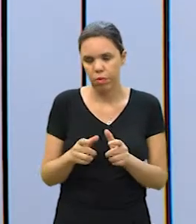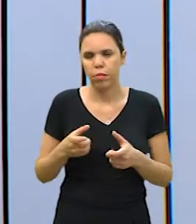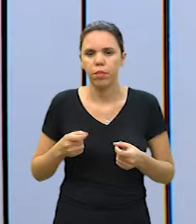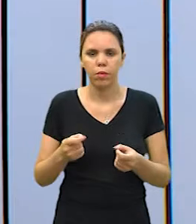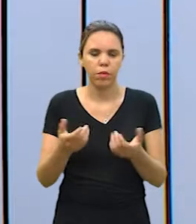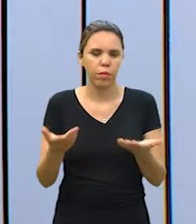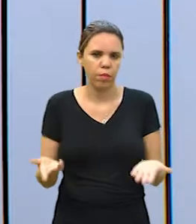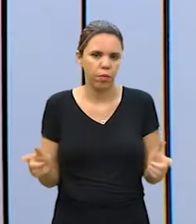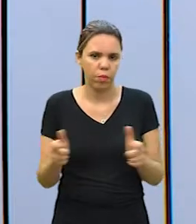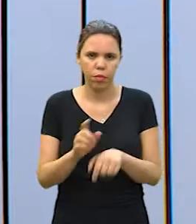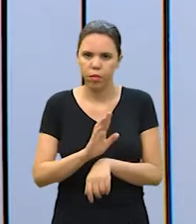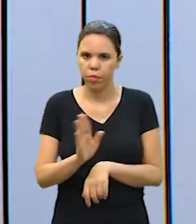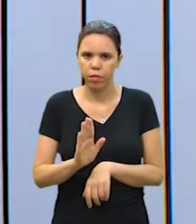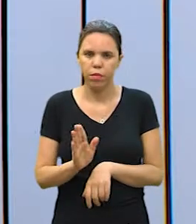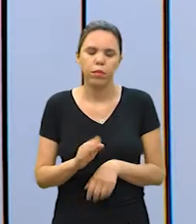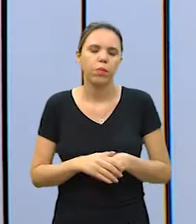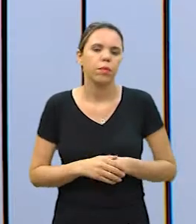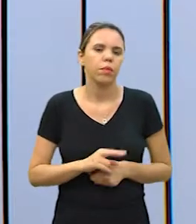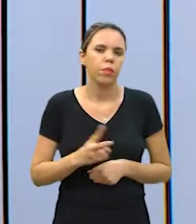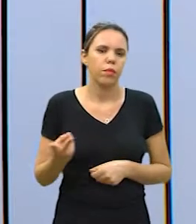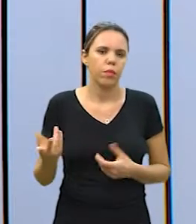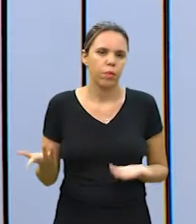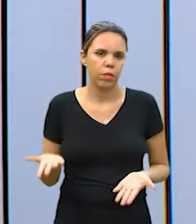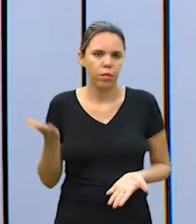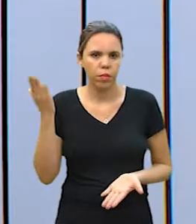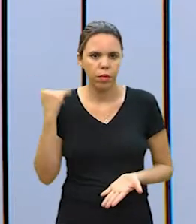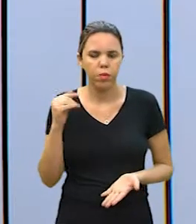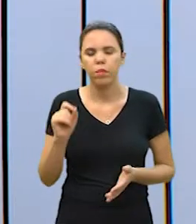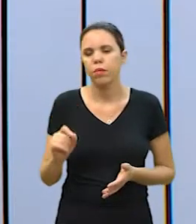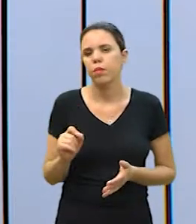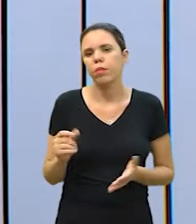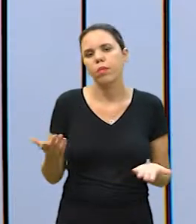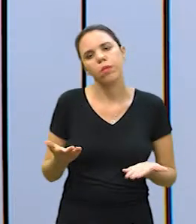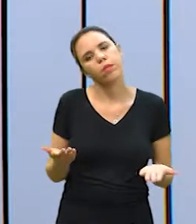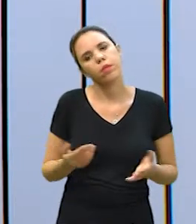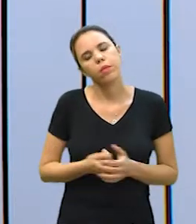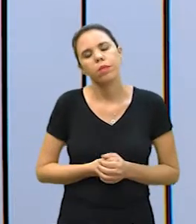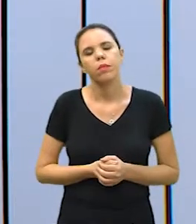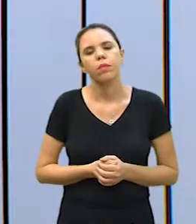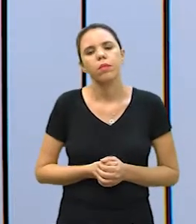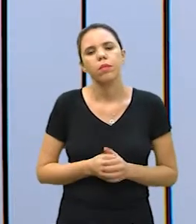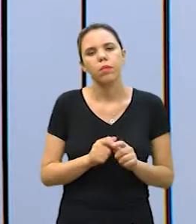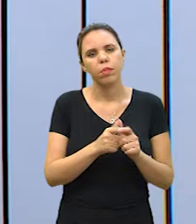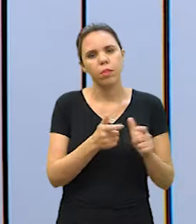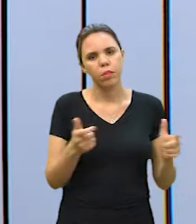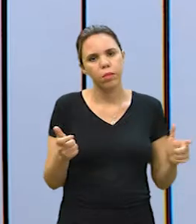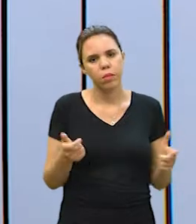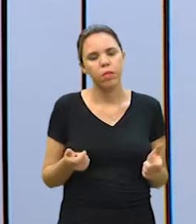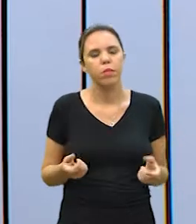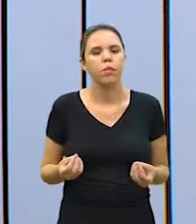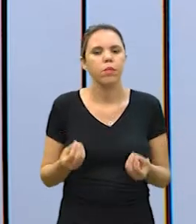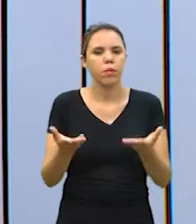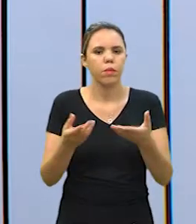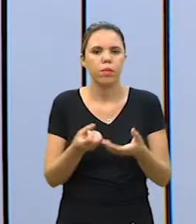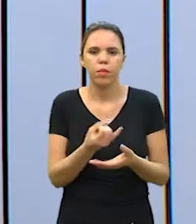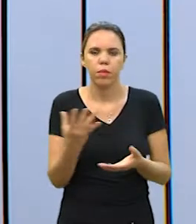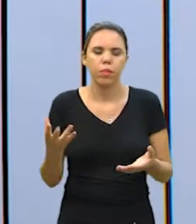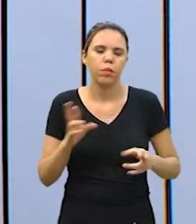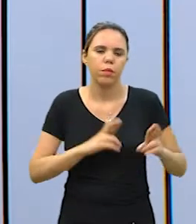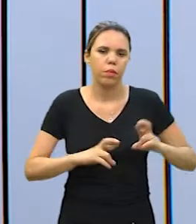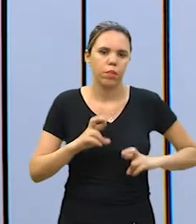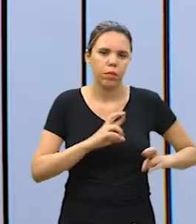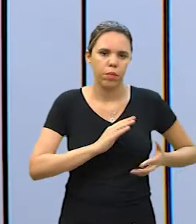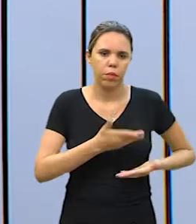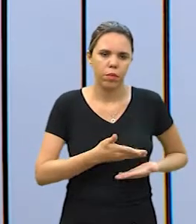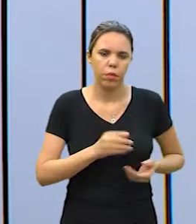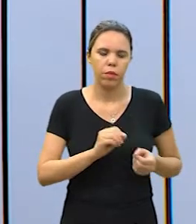o câncer de mama ele diminuiu a incidência. Pelo contrário, nós sabemos que agora com o aumento da oferta de exames,